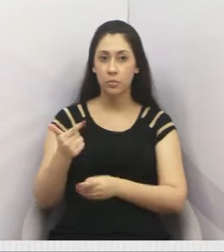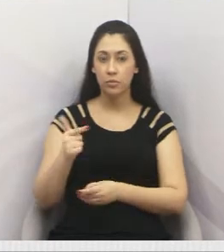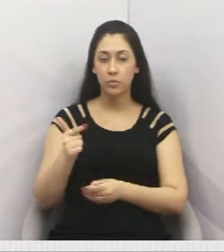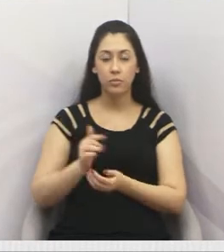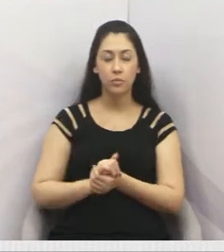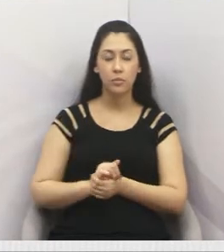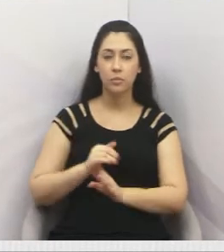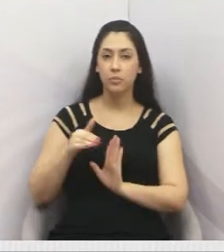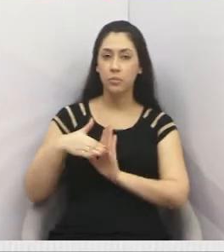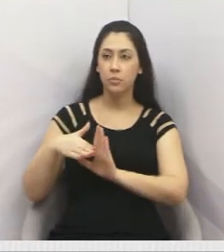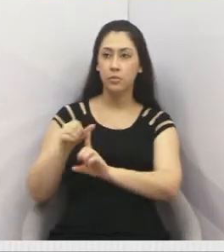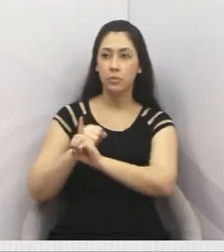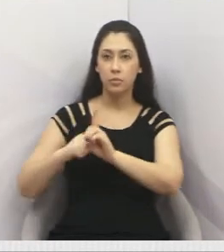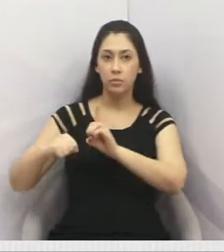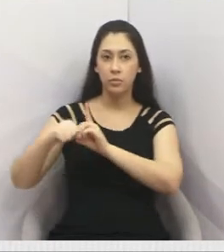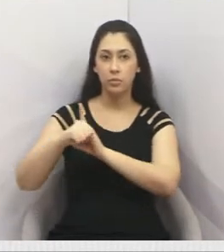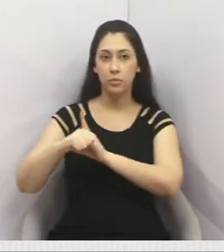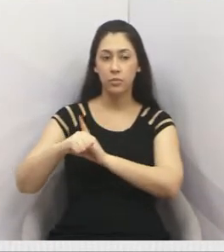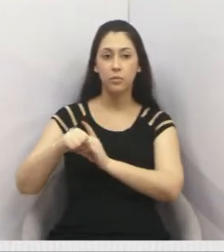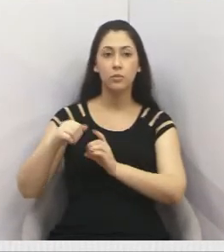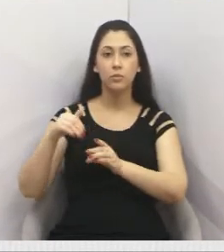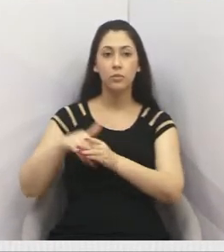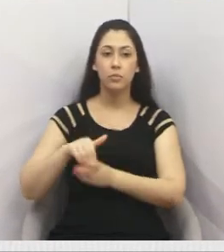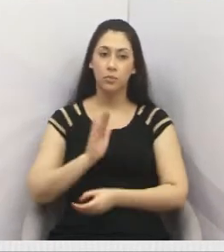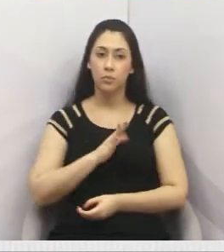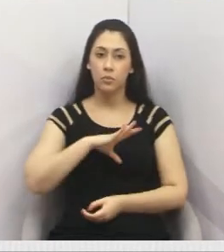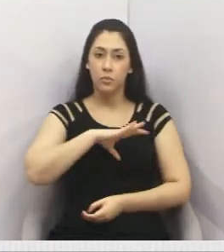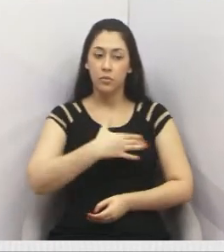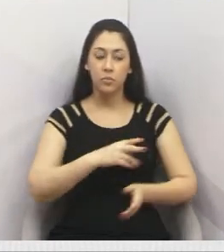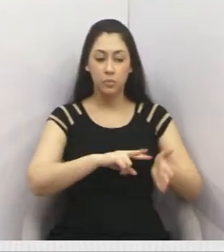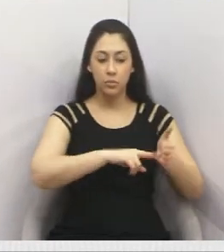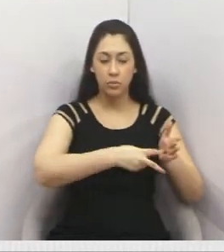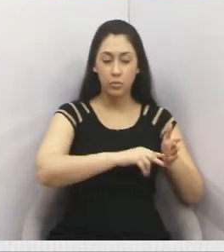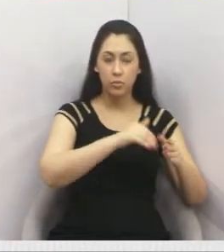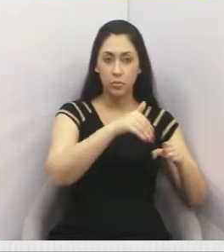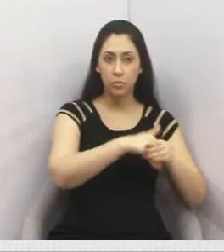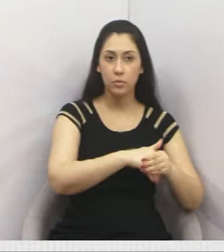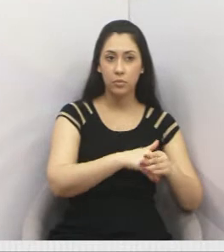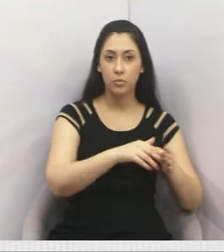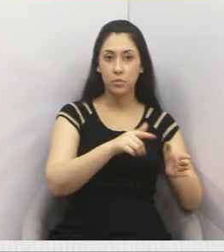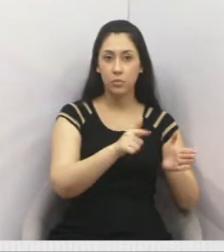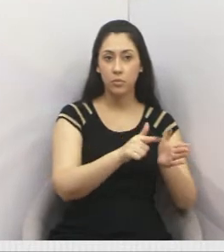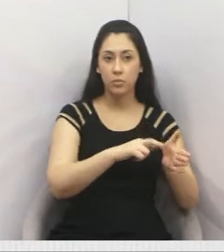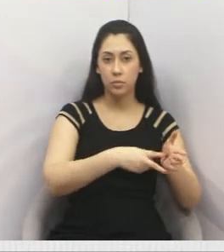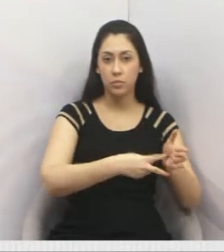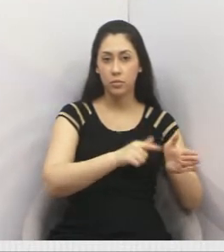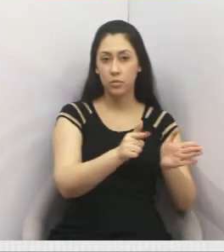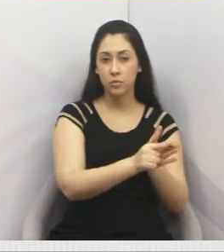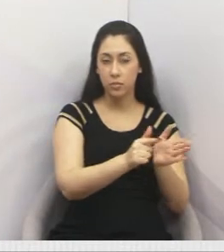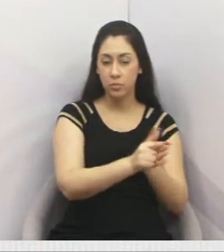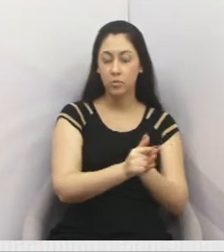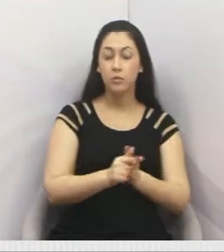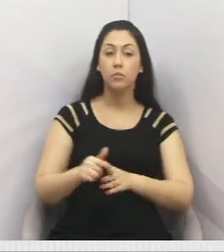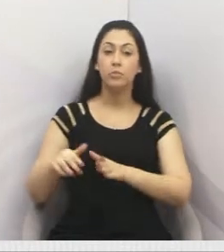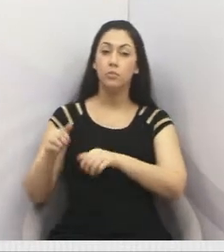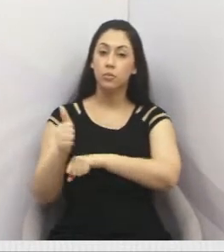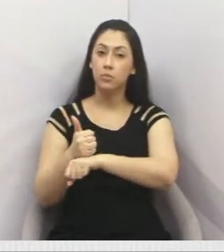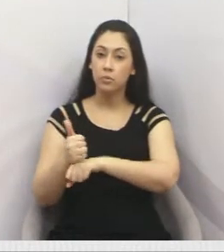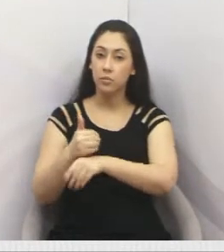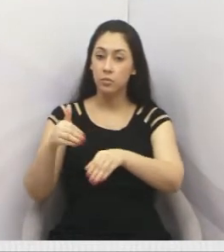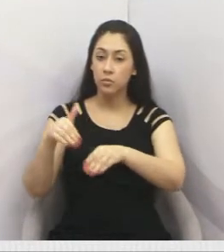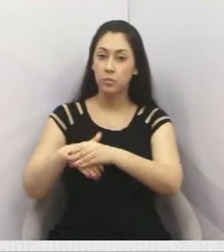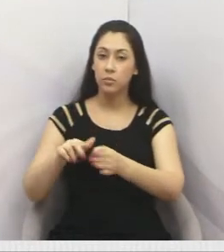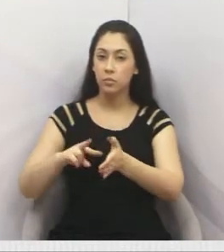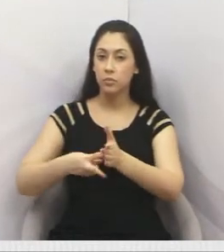Movimentos populares e coletivos Quilombo Coração Valente, entidade de classe sindicatos papeleiros, empresas ou entidades profissionais sindicato